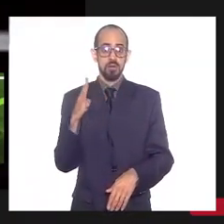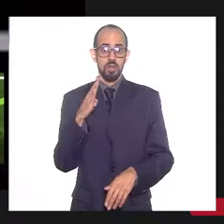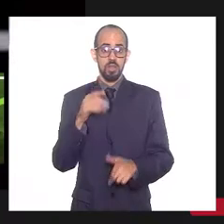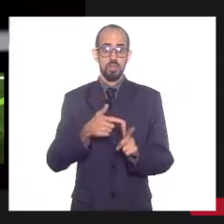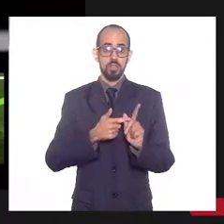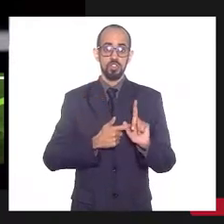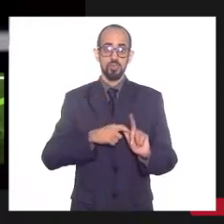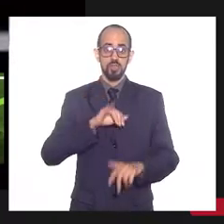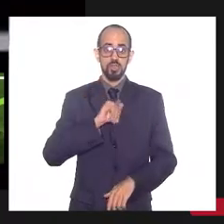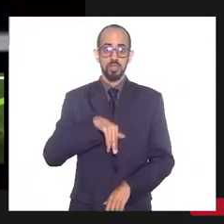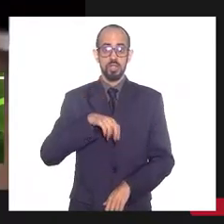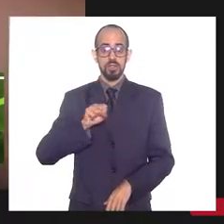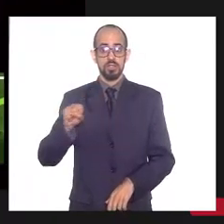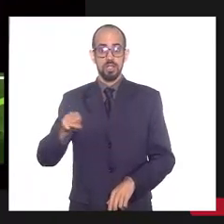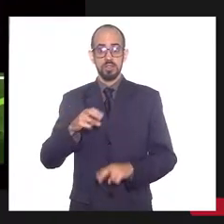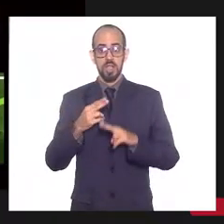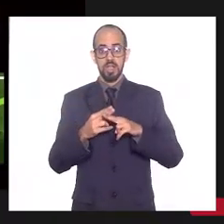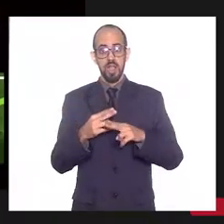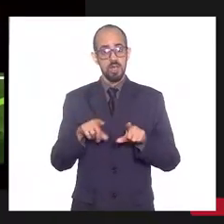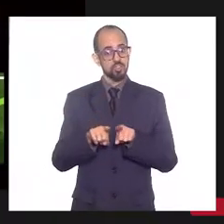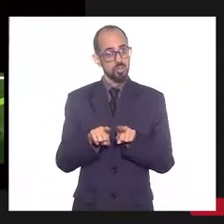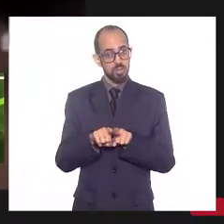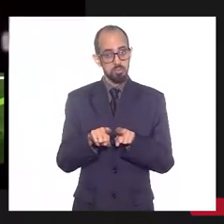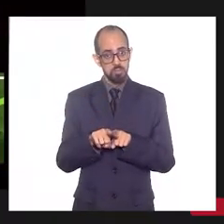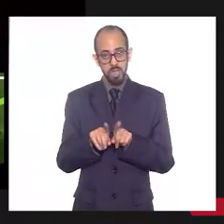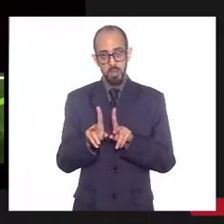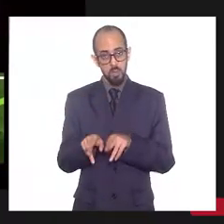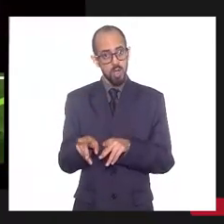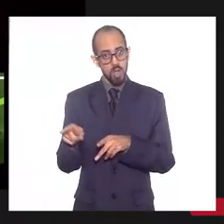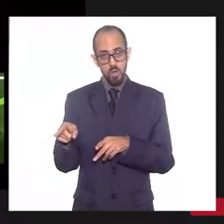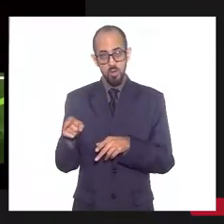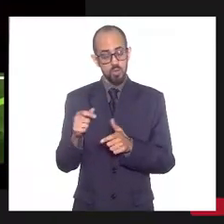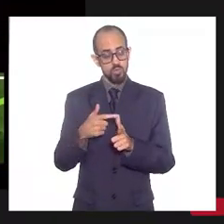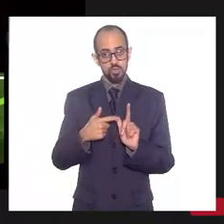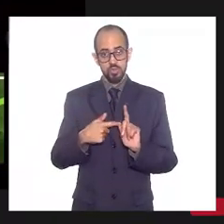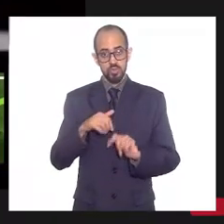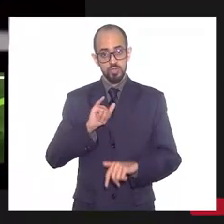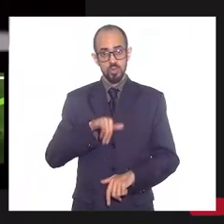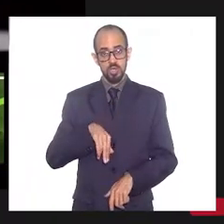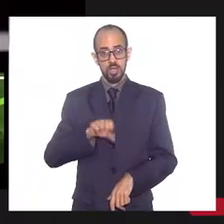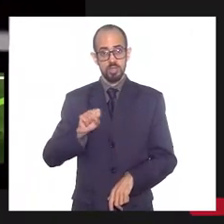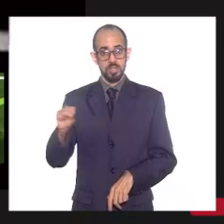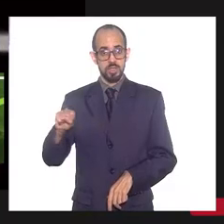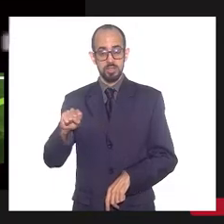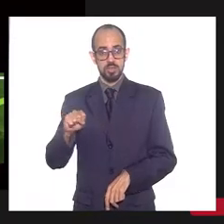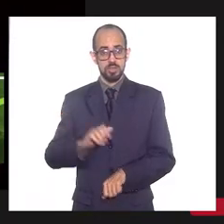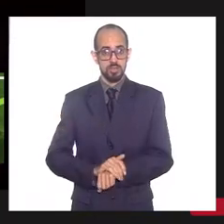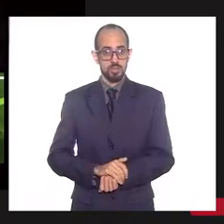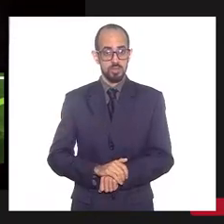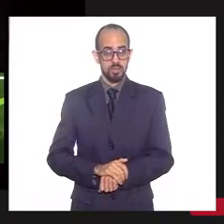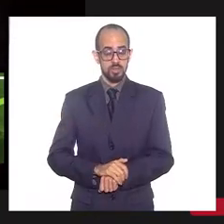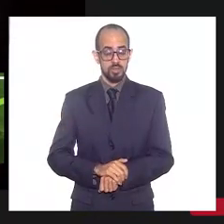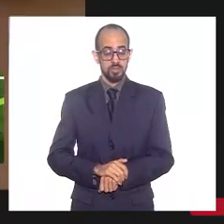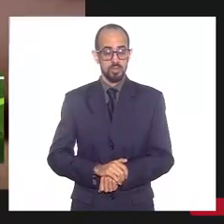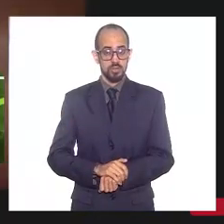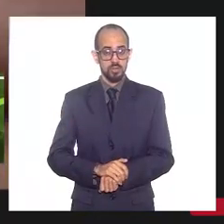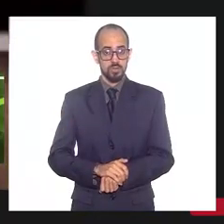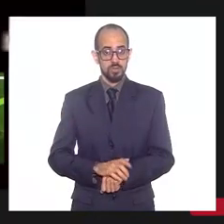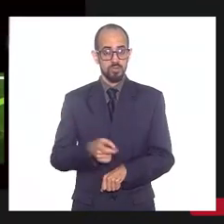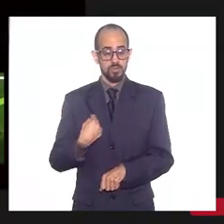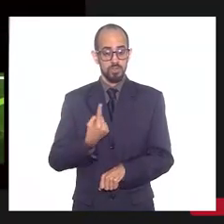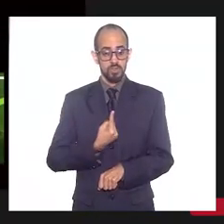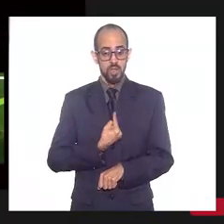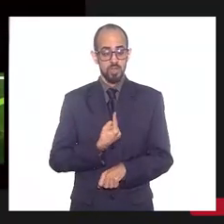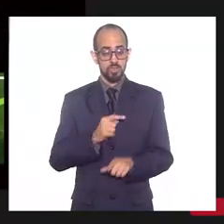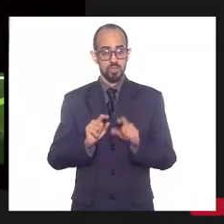deve o INSS assisti um monte de instituição do próprio Estado deve a ao Status de